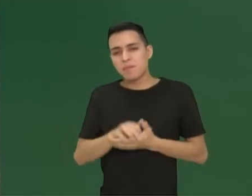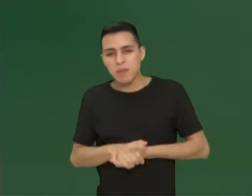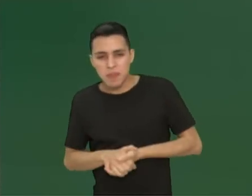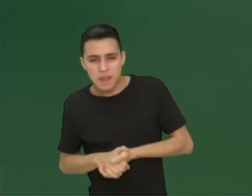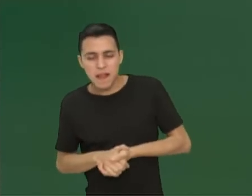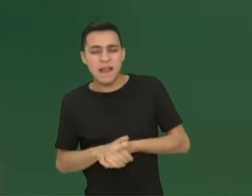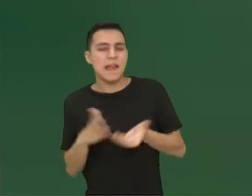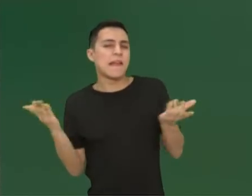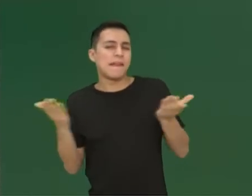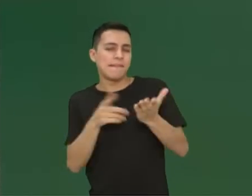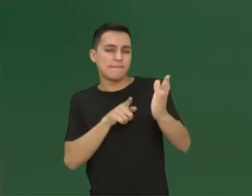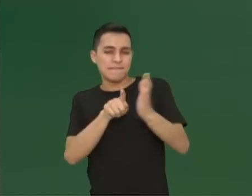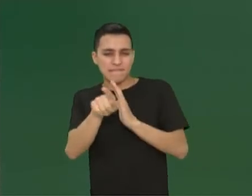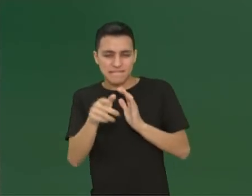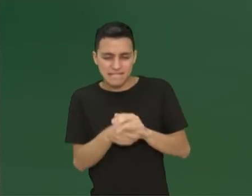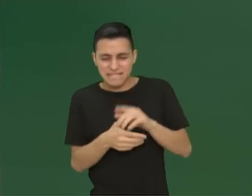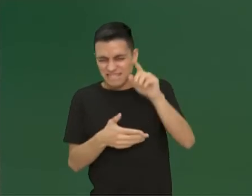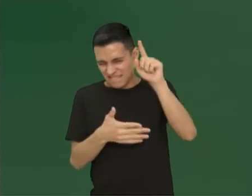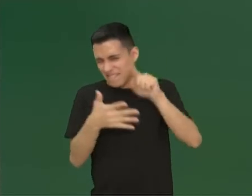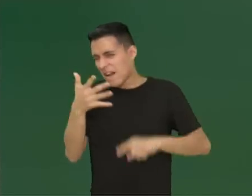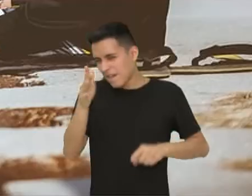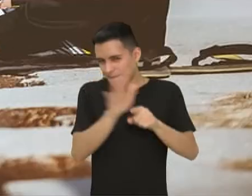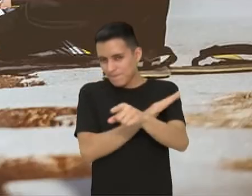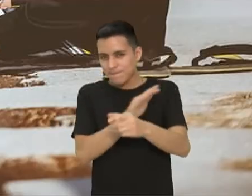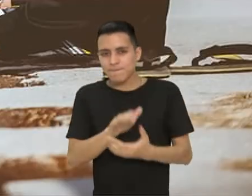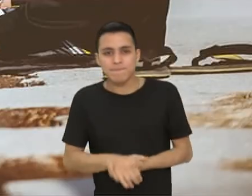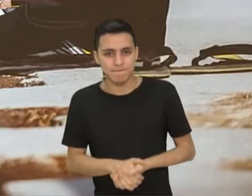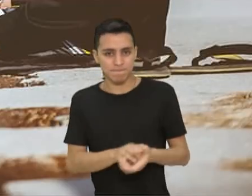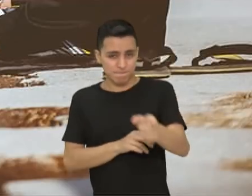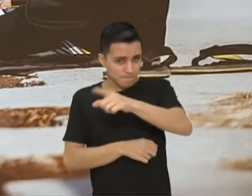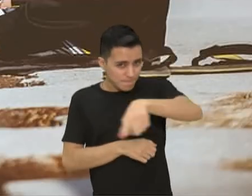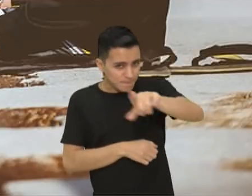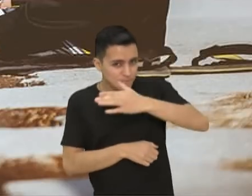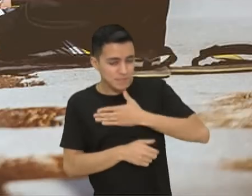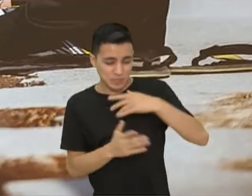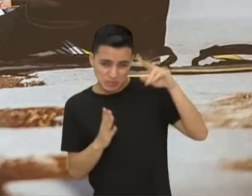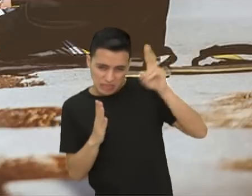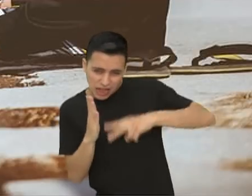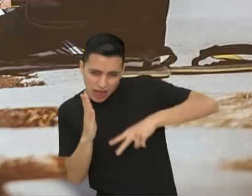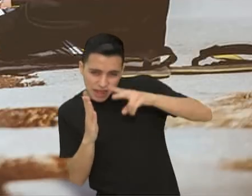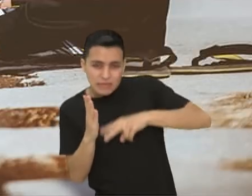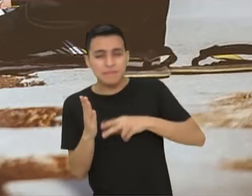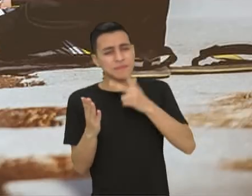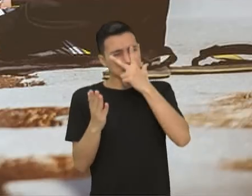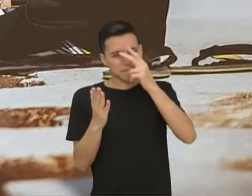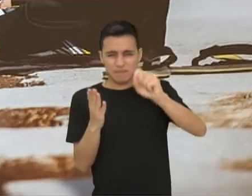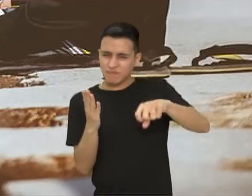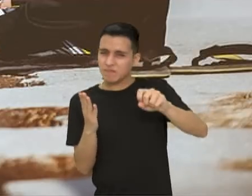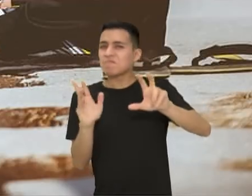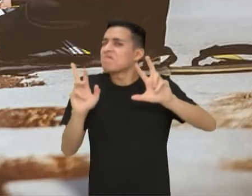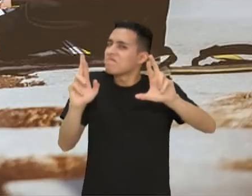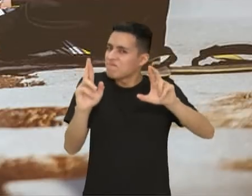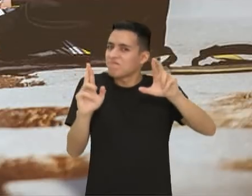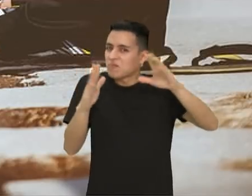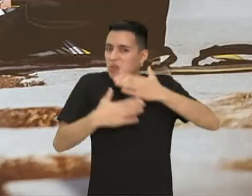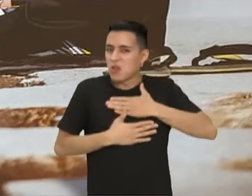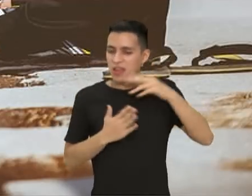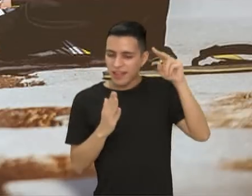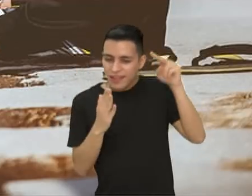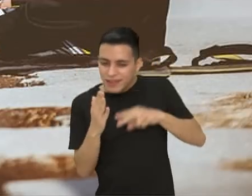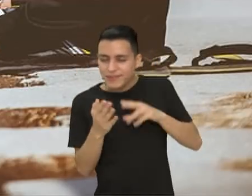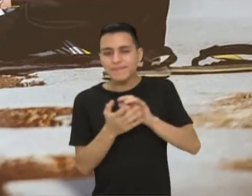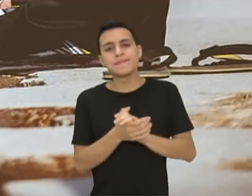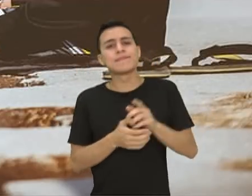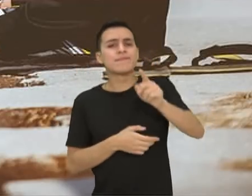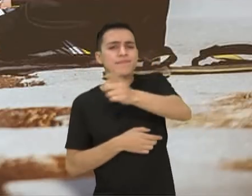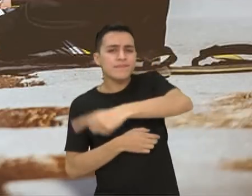vou lançar uma pergunta para vocês. Uma não, várias, né? Você gosta de ler? Eu acho que sim. Espero que você goste de ler. Enquanto